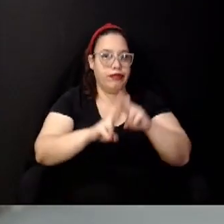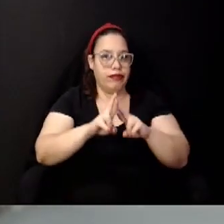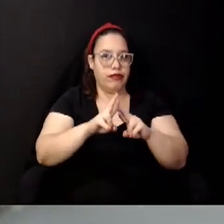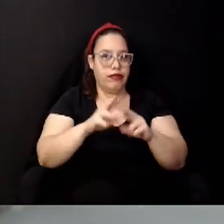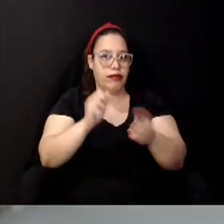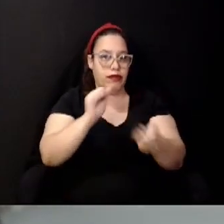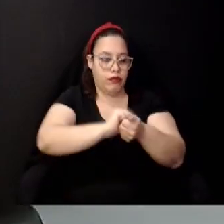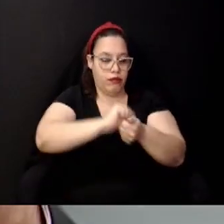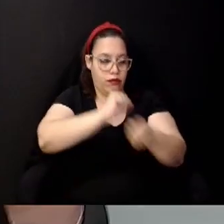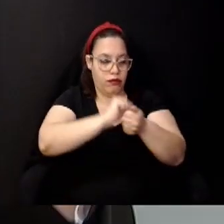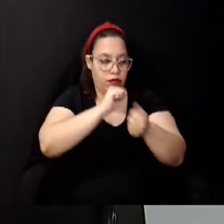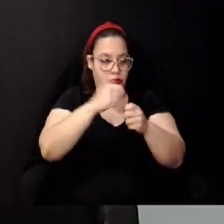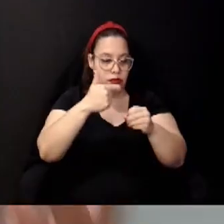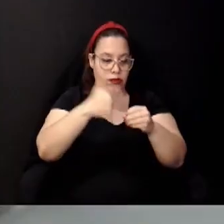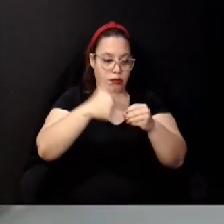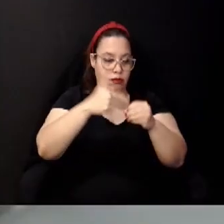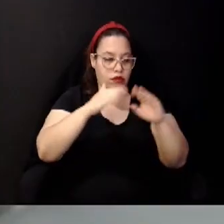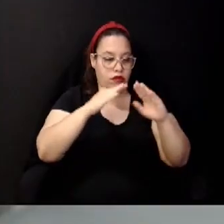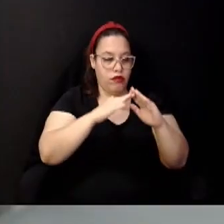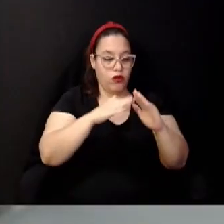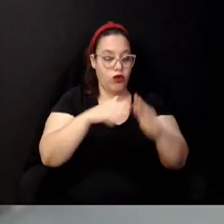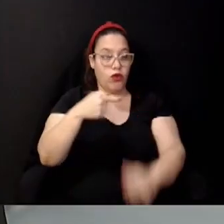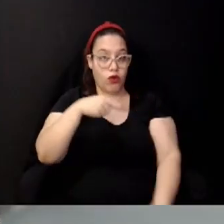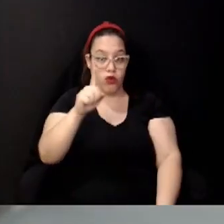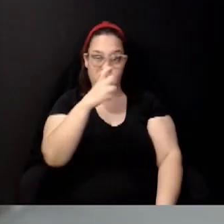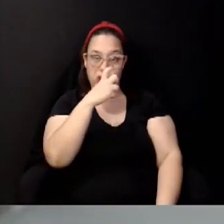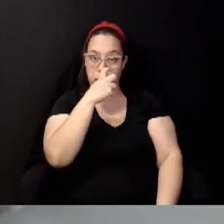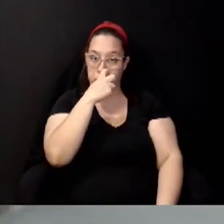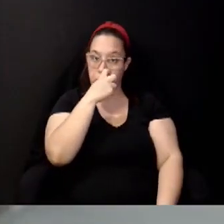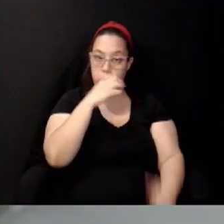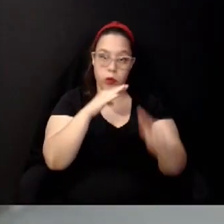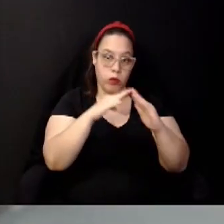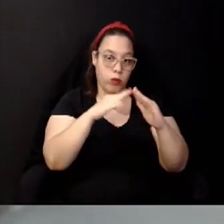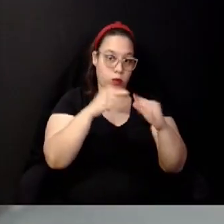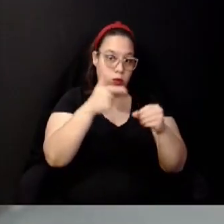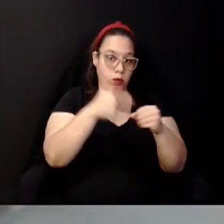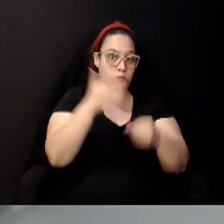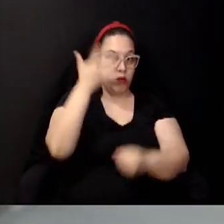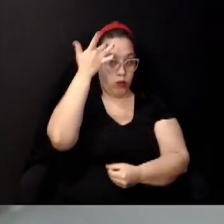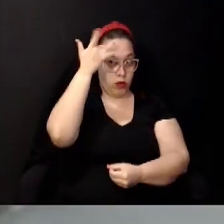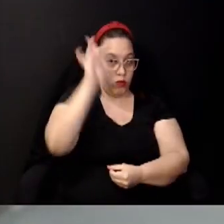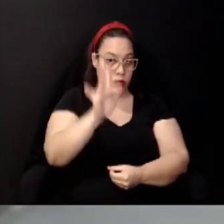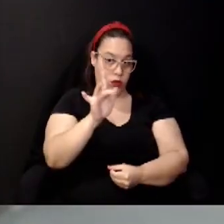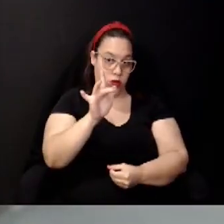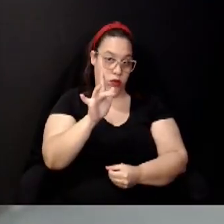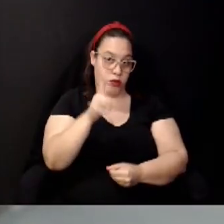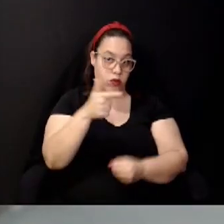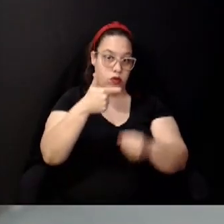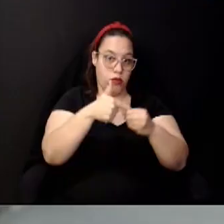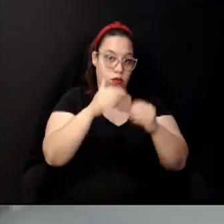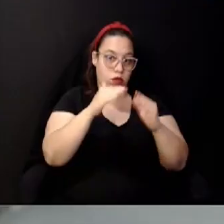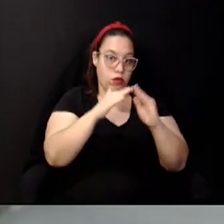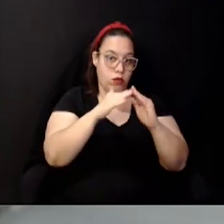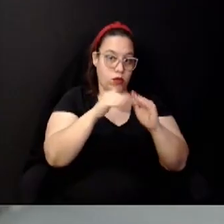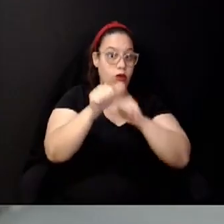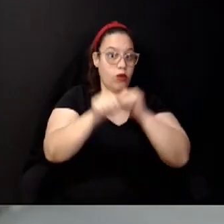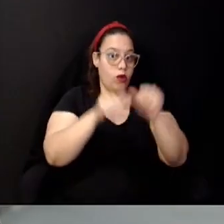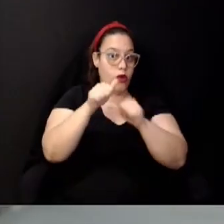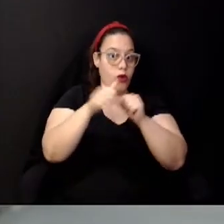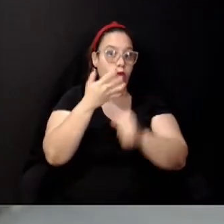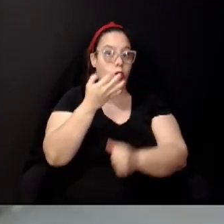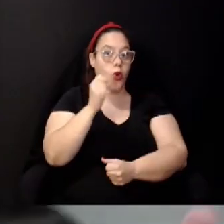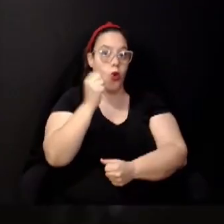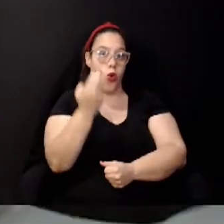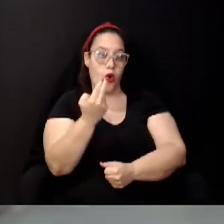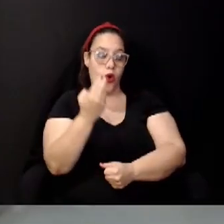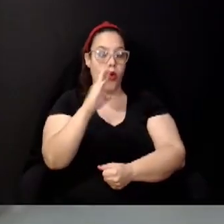da nossa cidade. Então você vai hoje num posto de combustível, você não sabe se esse posto de combustível está com a gasolina adulterada ou com a bomba adulterada. Nós